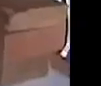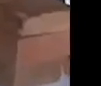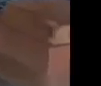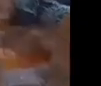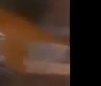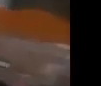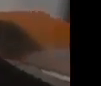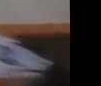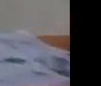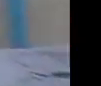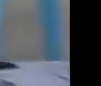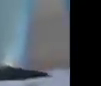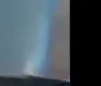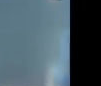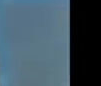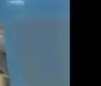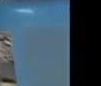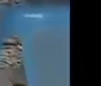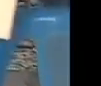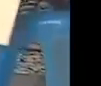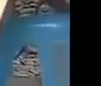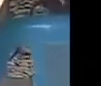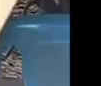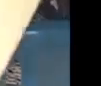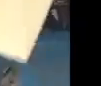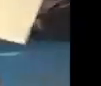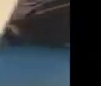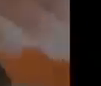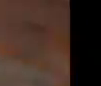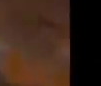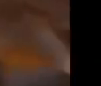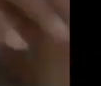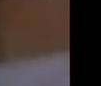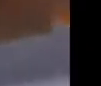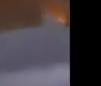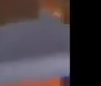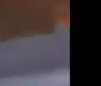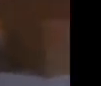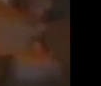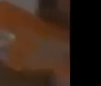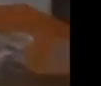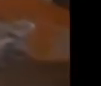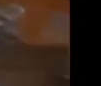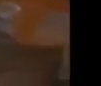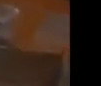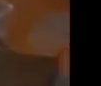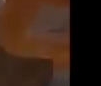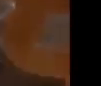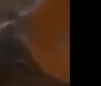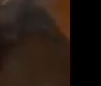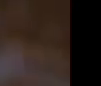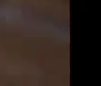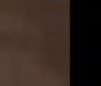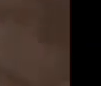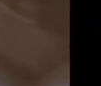E aqui é a madeira apropriada, né, para fazer. Essa daqui é emburana de cheiro.